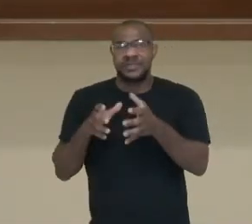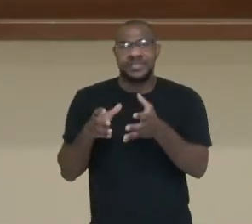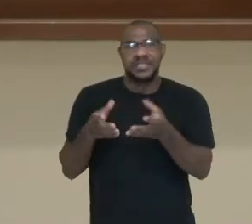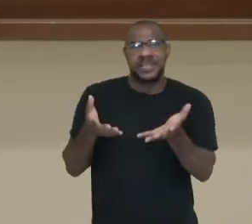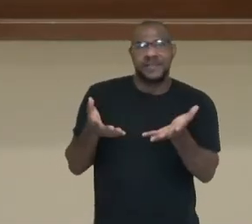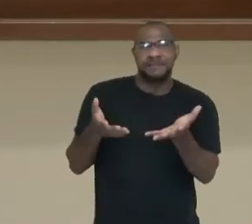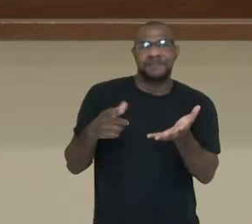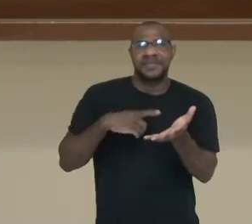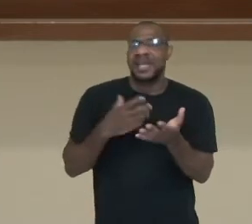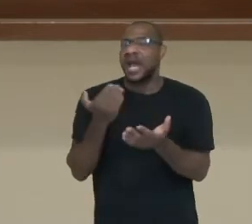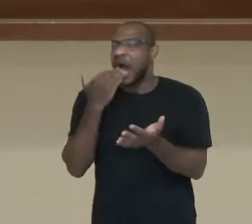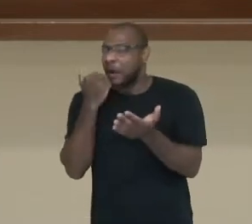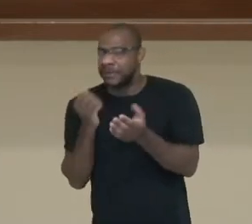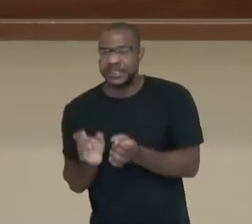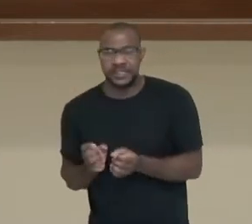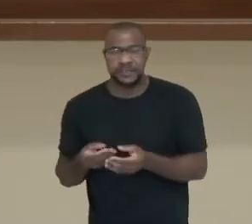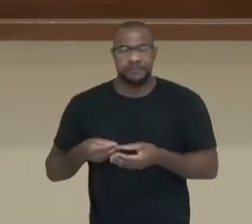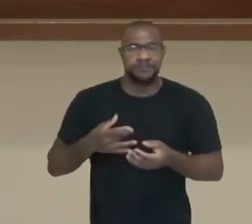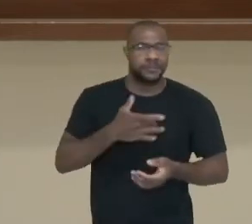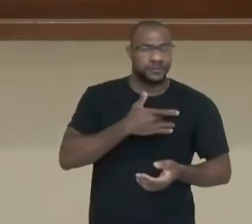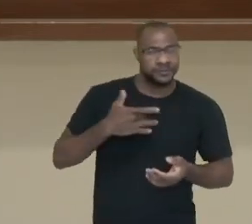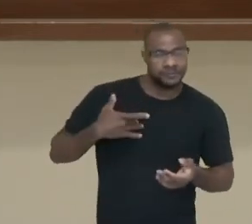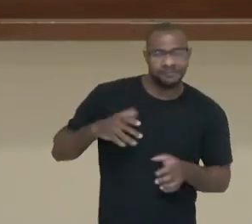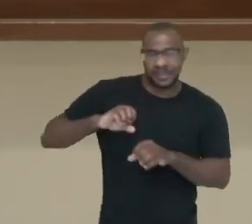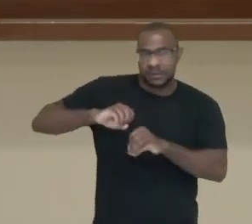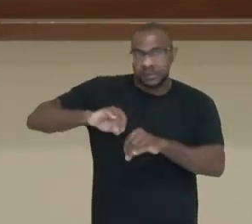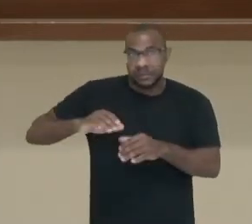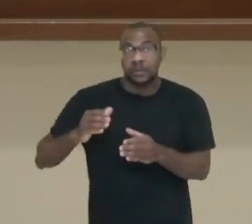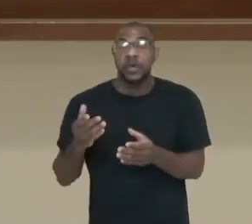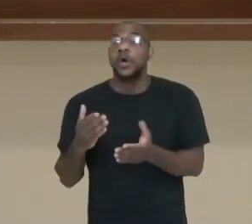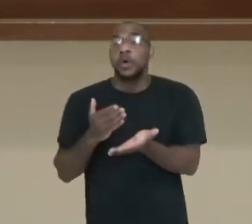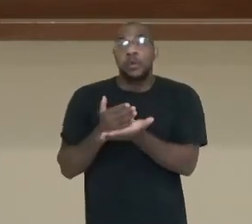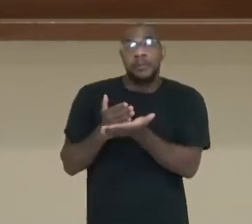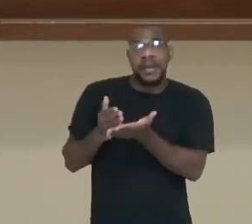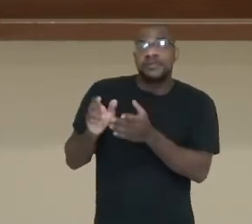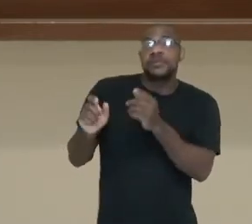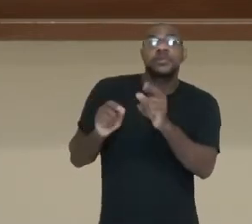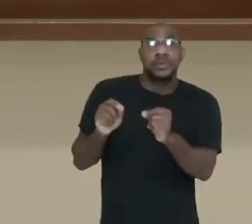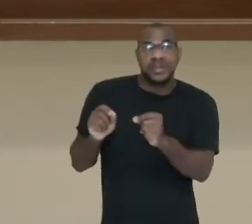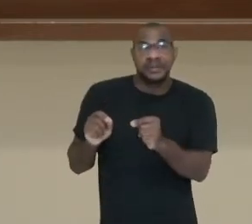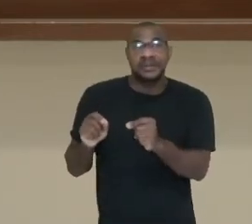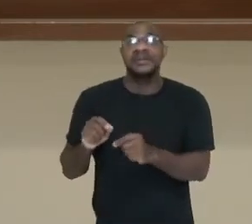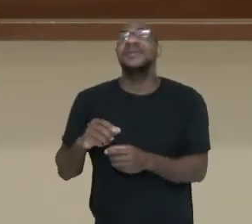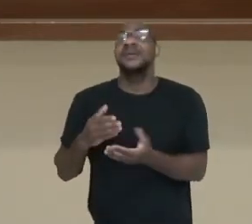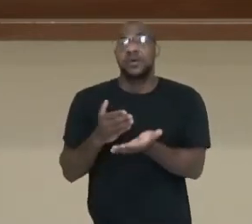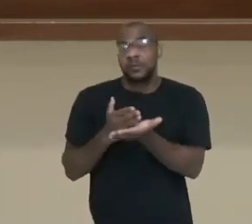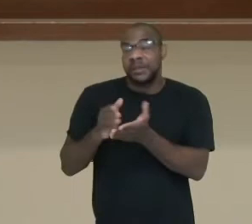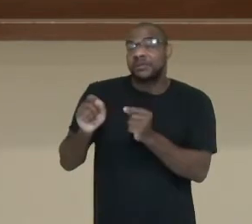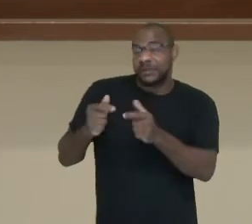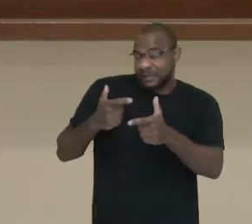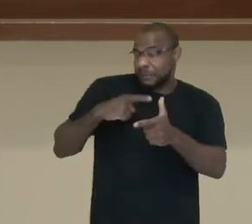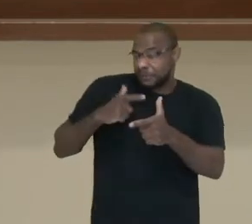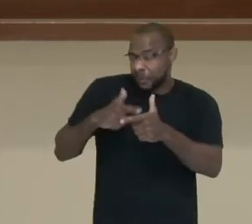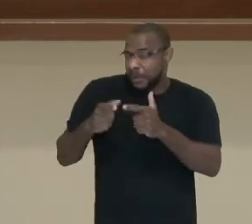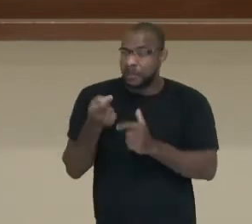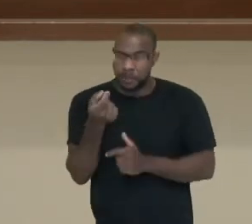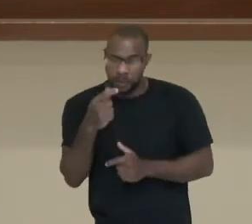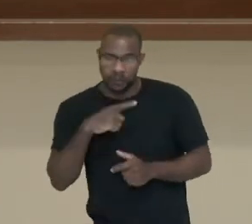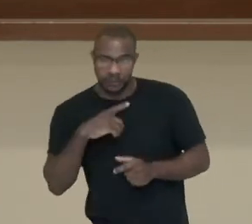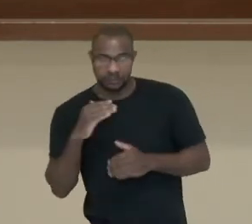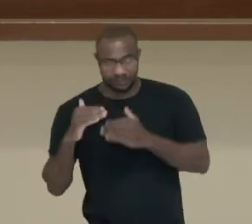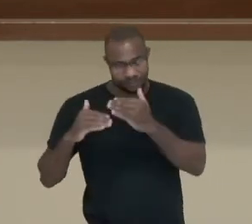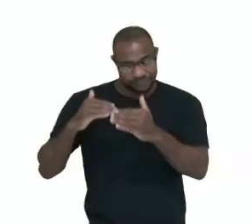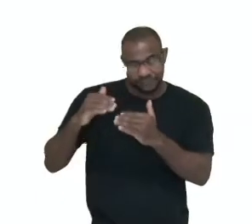de mantimentos, saúde, educação, entraram no que a gente chama de flagelo do período. Então, aqui uma imagem